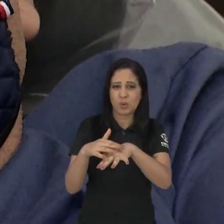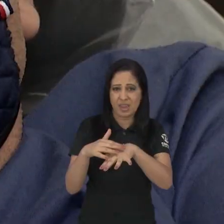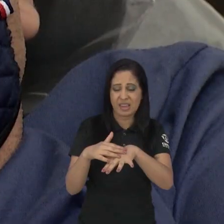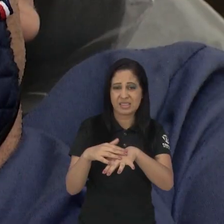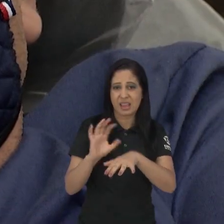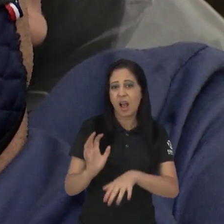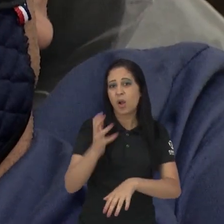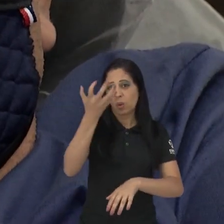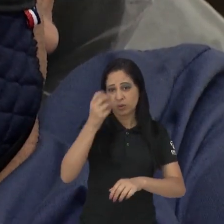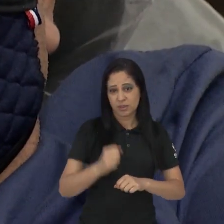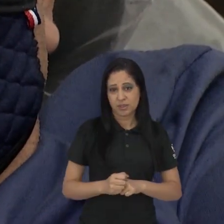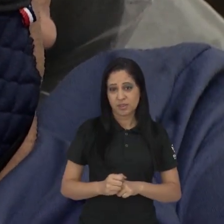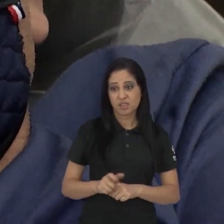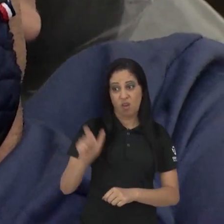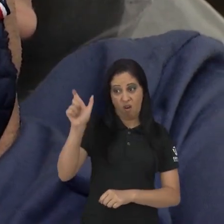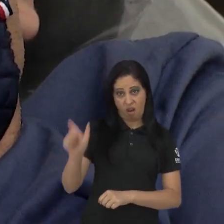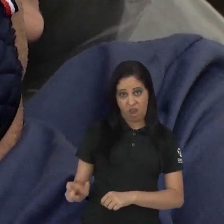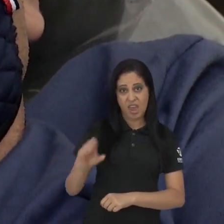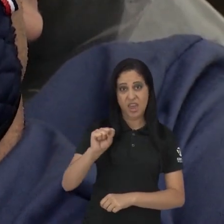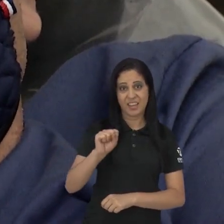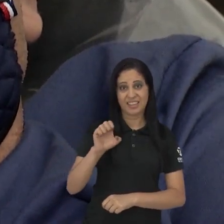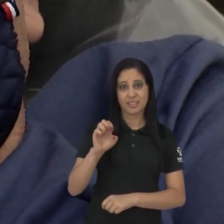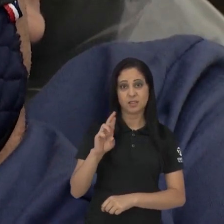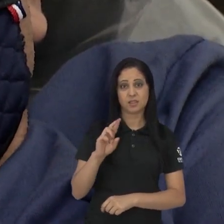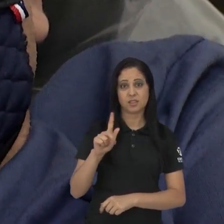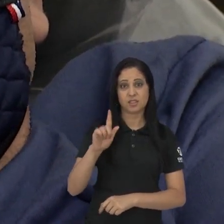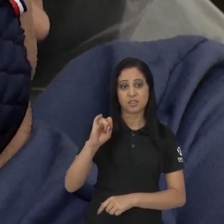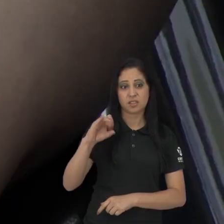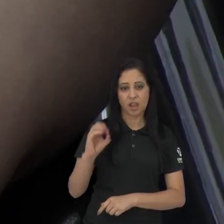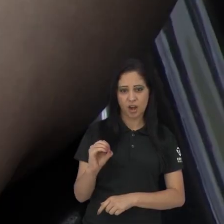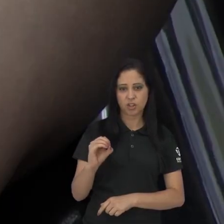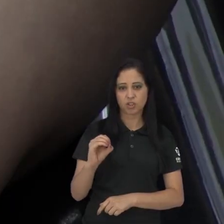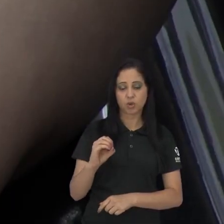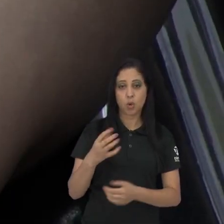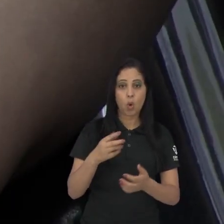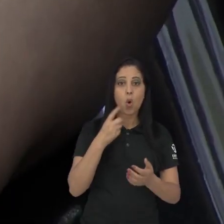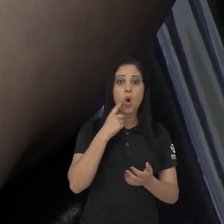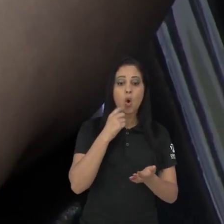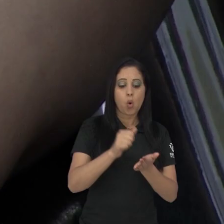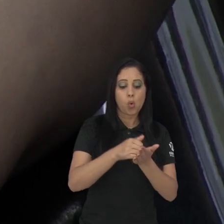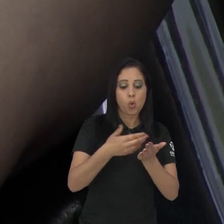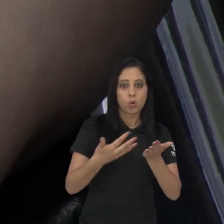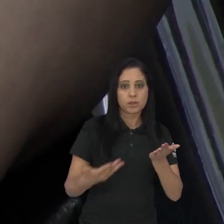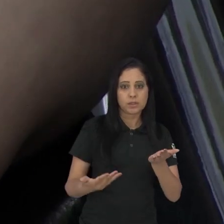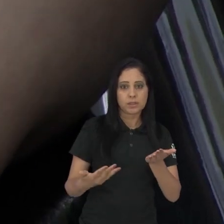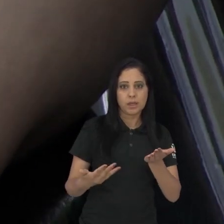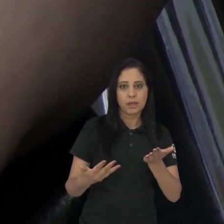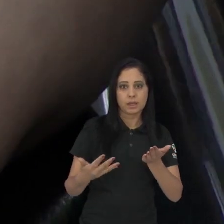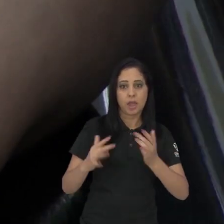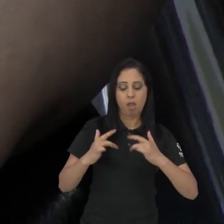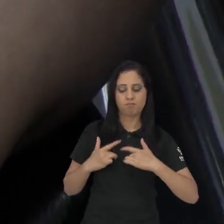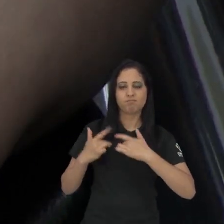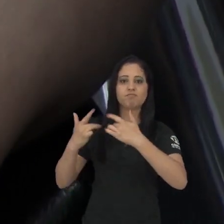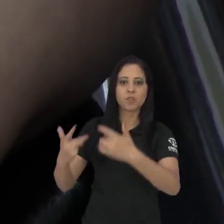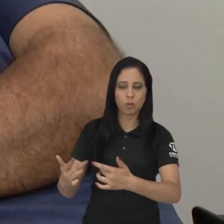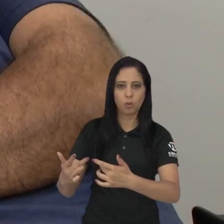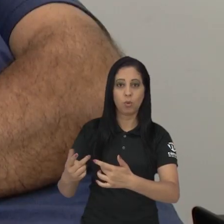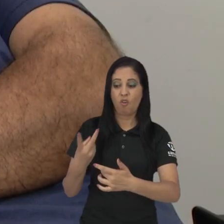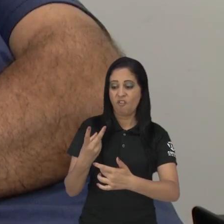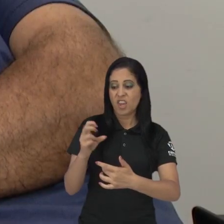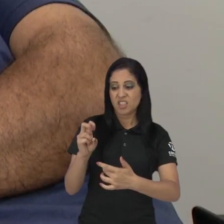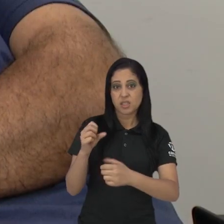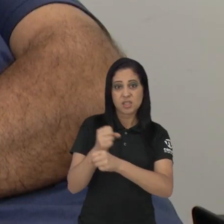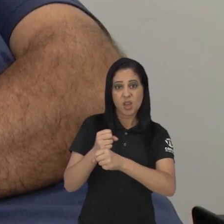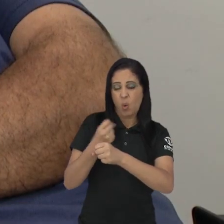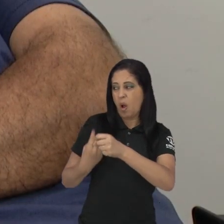filho o incentivo decisivo para que o Sérgio doasse sangue pela primeira vez, isso há 20 anos atrás.